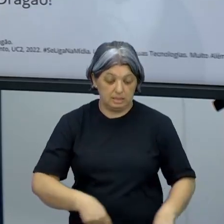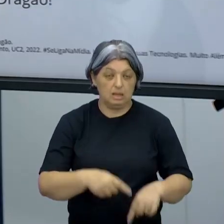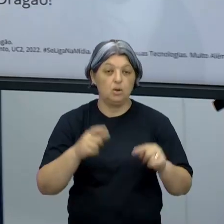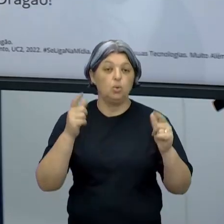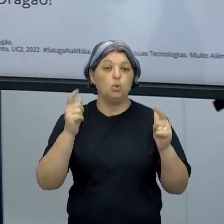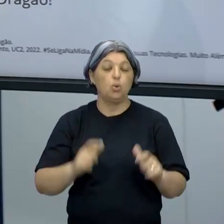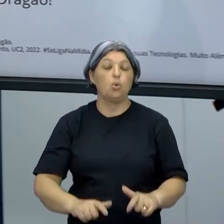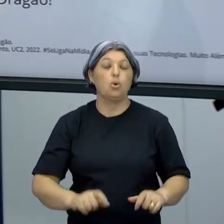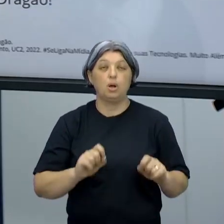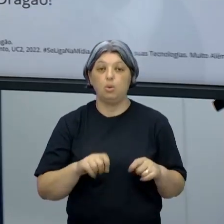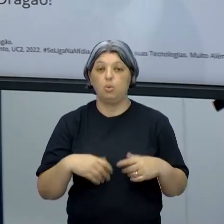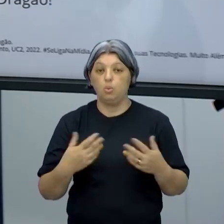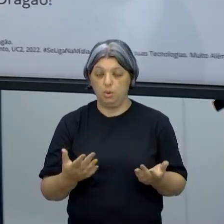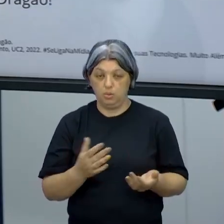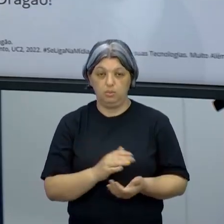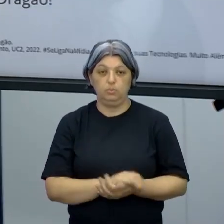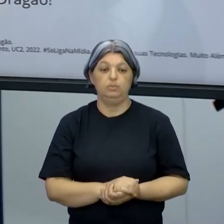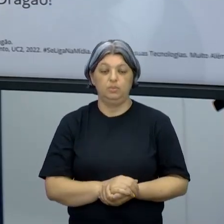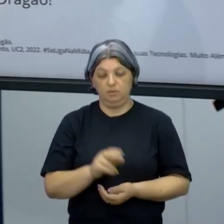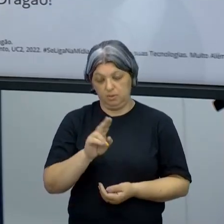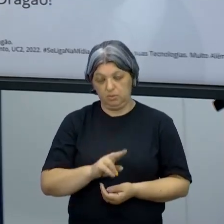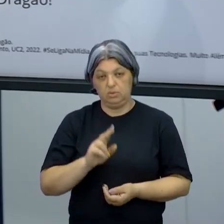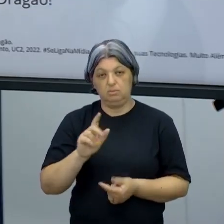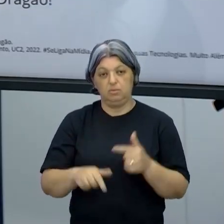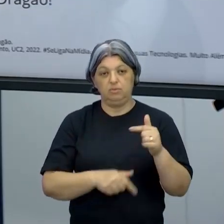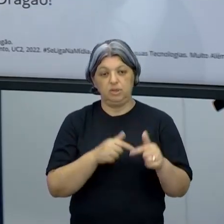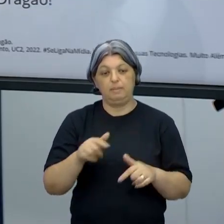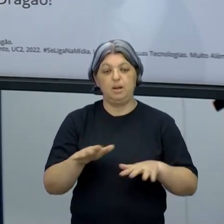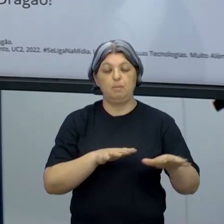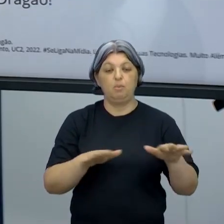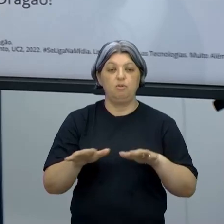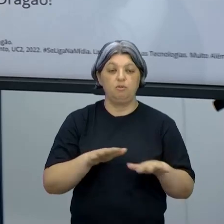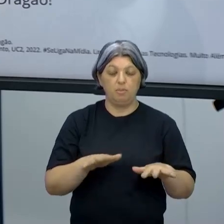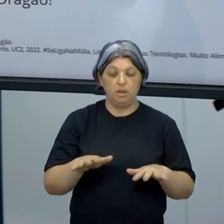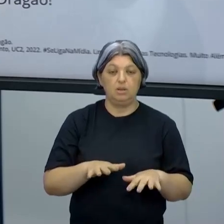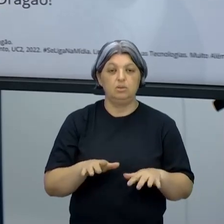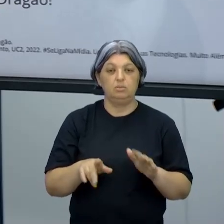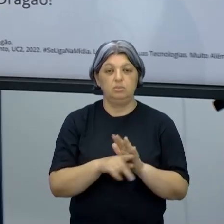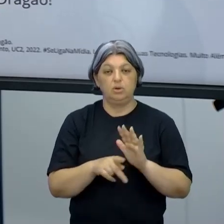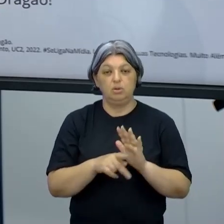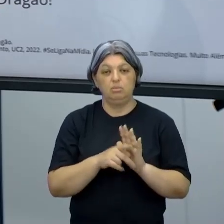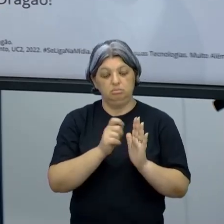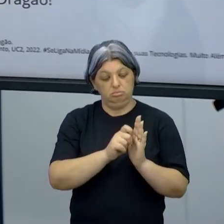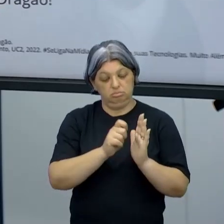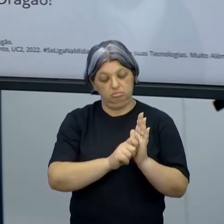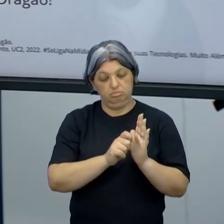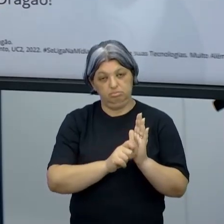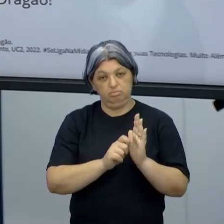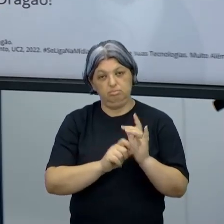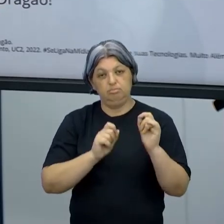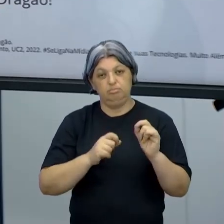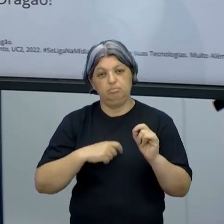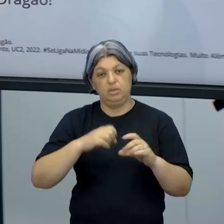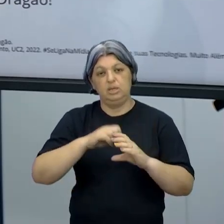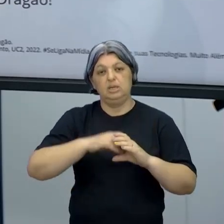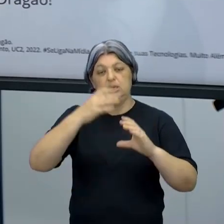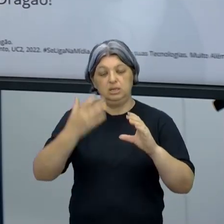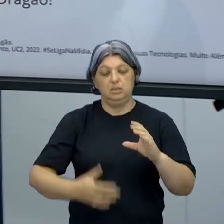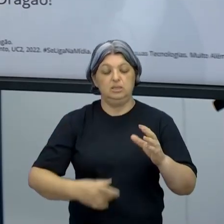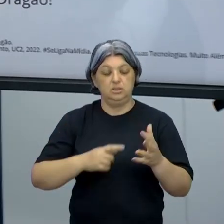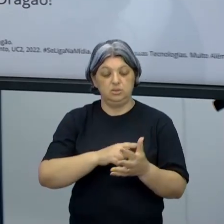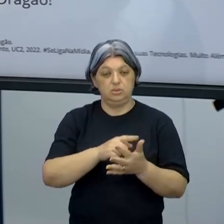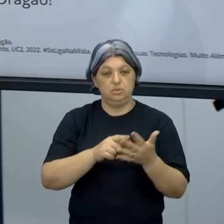local de locação que você vai trabalhar esse movimento, esse registro. São algumas das características de elementos que a gente tem dentro